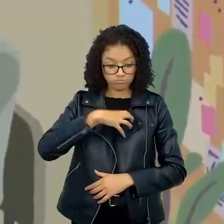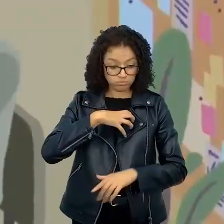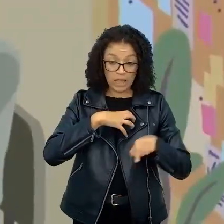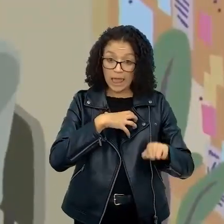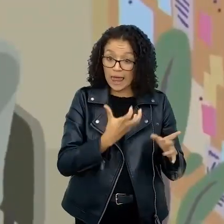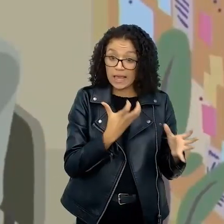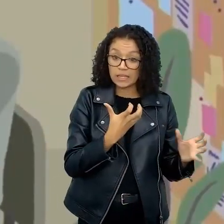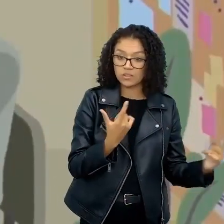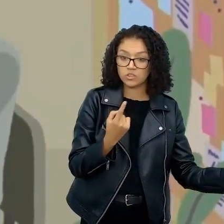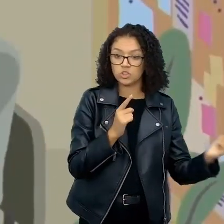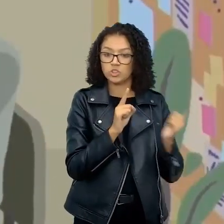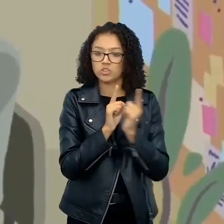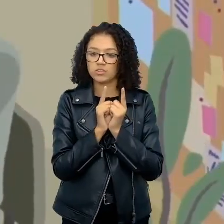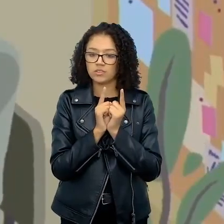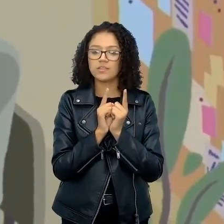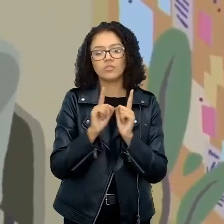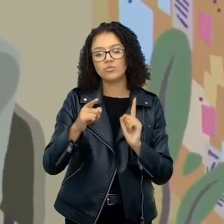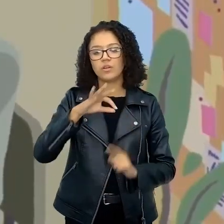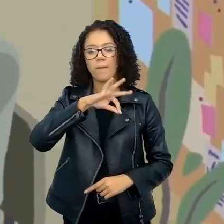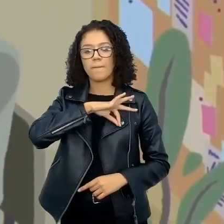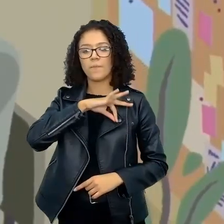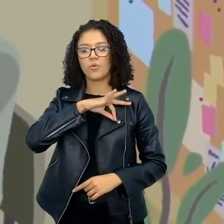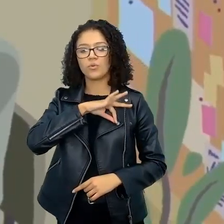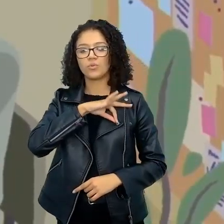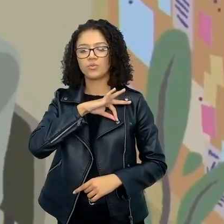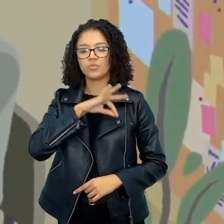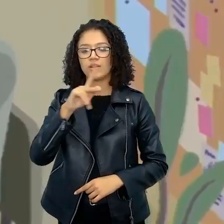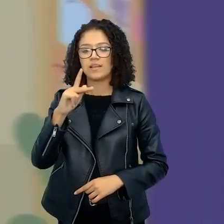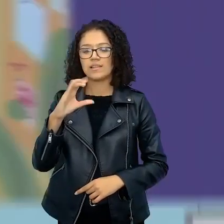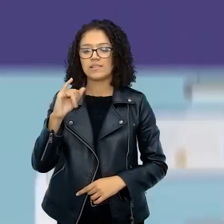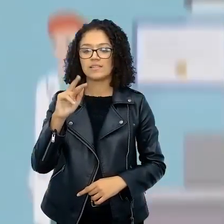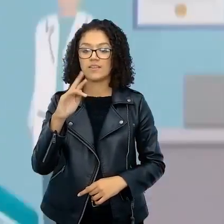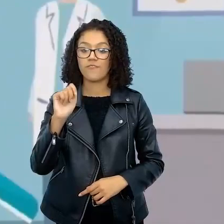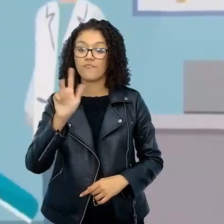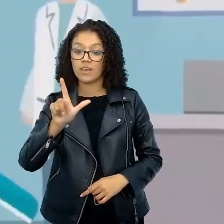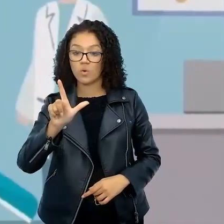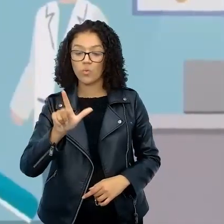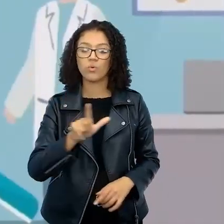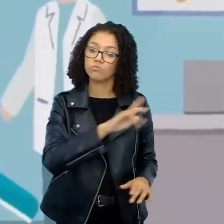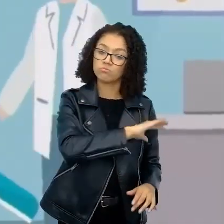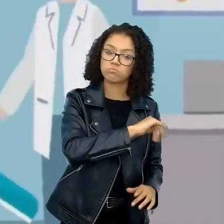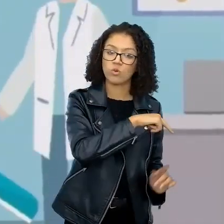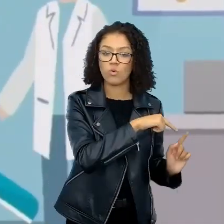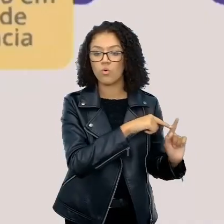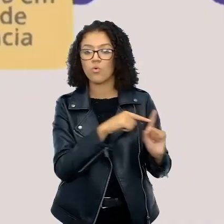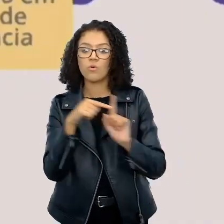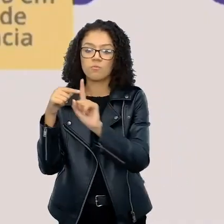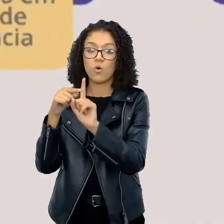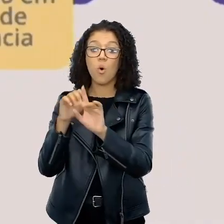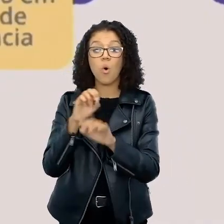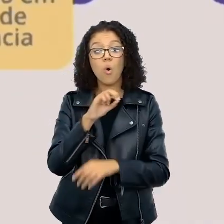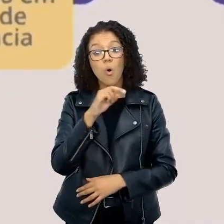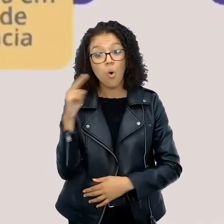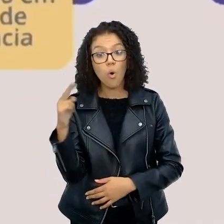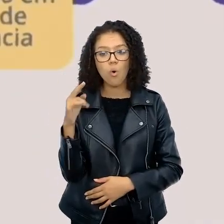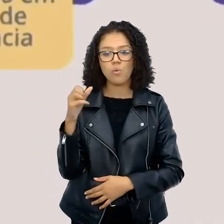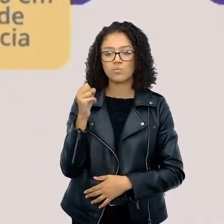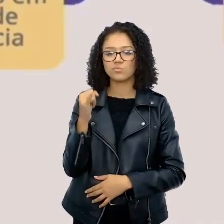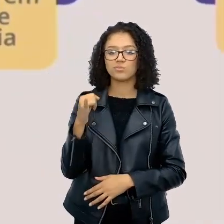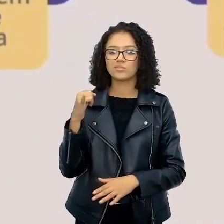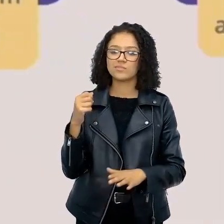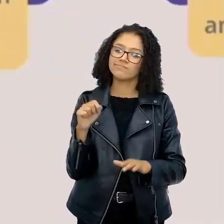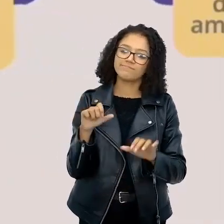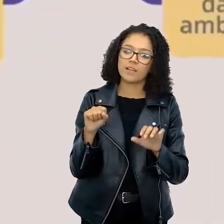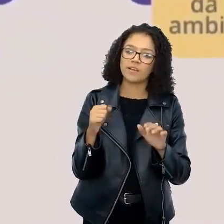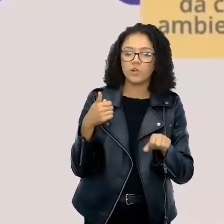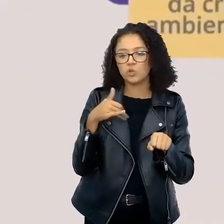conselho tutelar e à polícia civil. E no caso de emergência, ele pode encaminhar a criança para o sistema de saúde. A